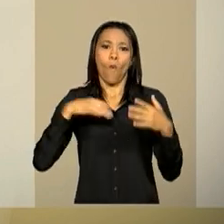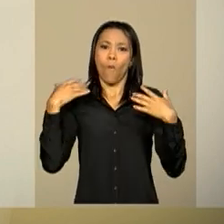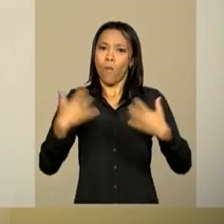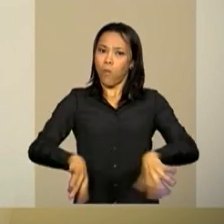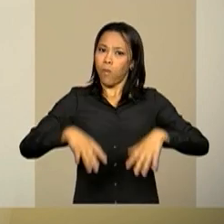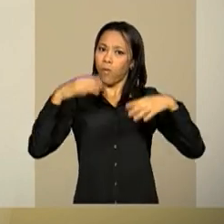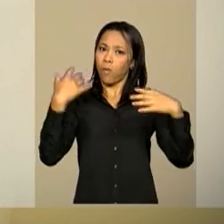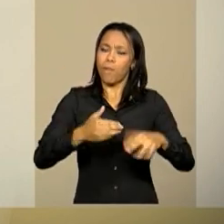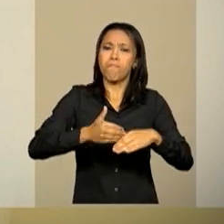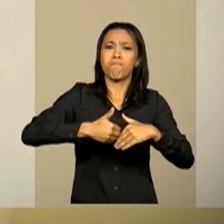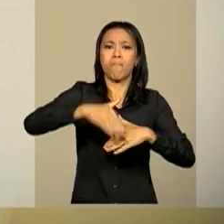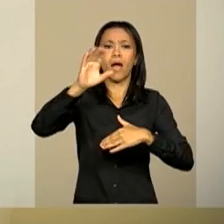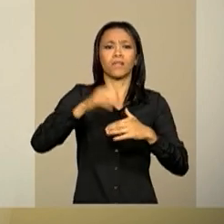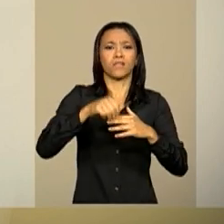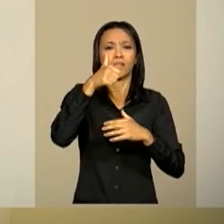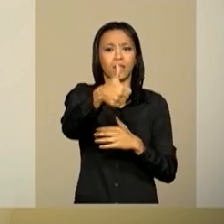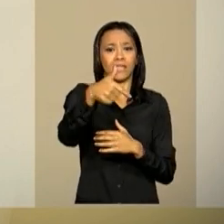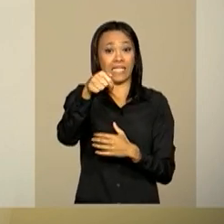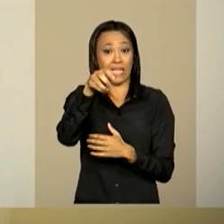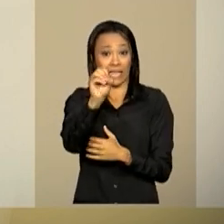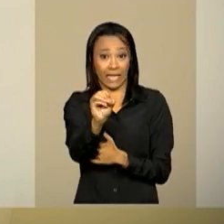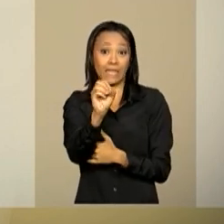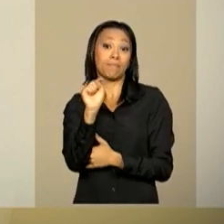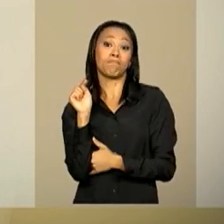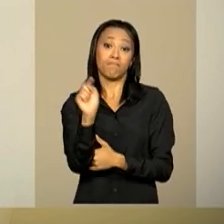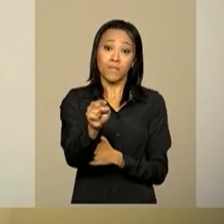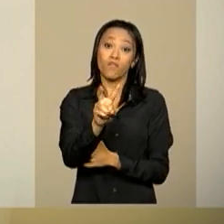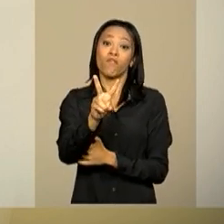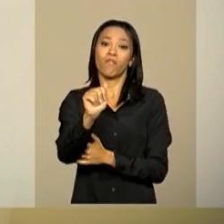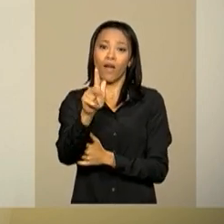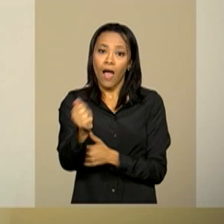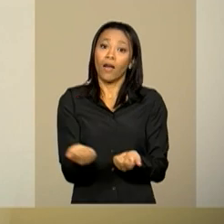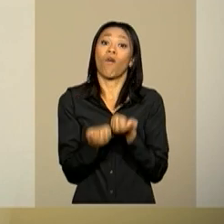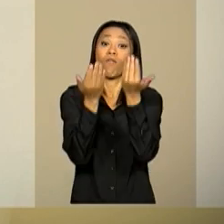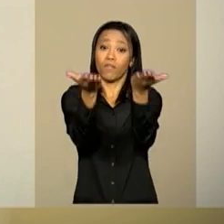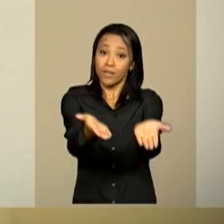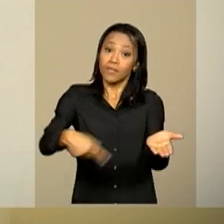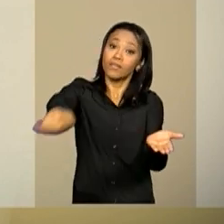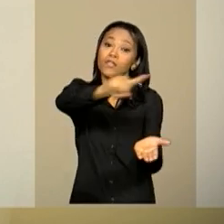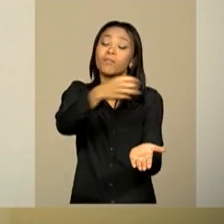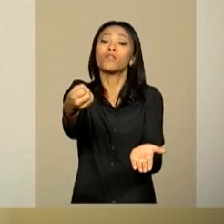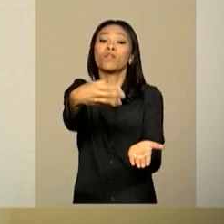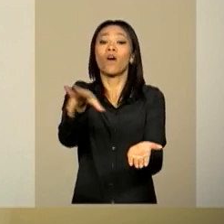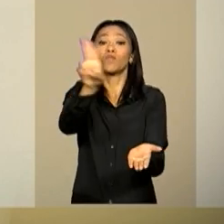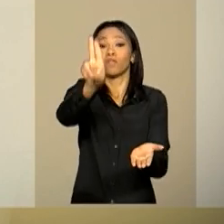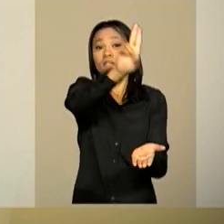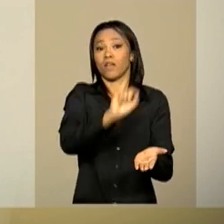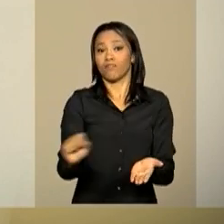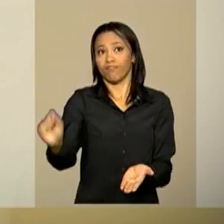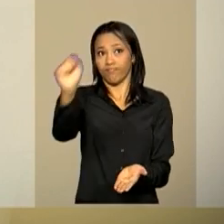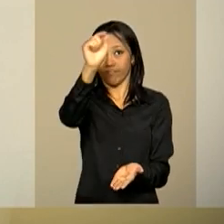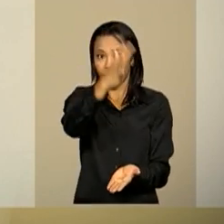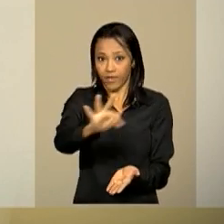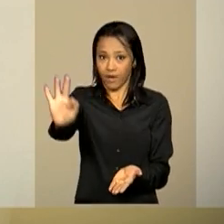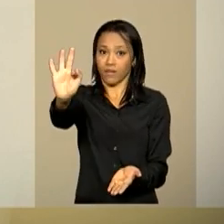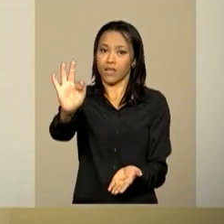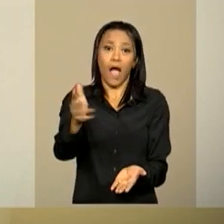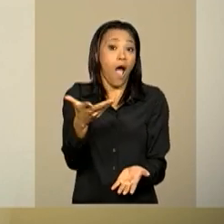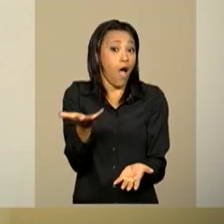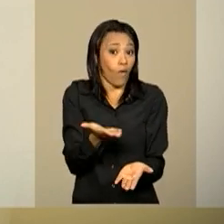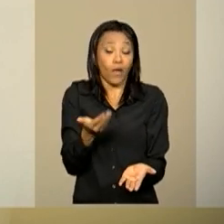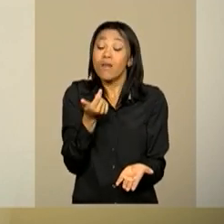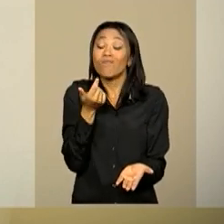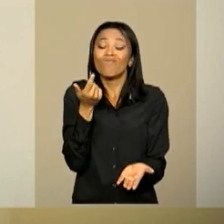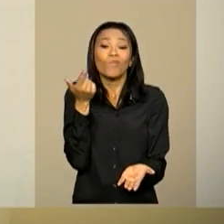serão mais de 170.000 vagas oferecidas para as nossas universidades federais agora quem não